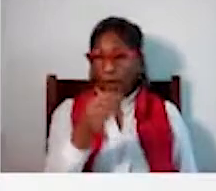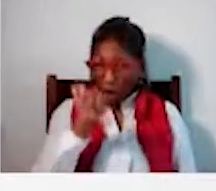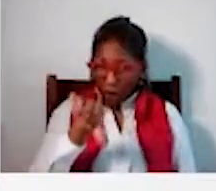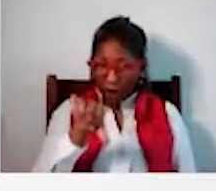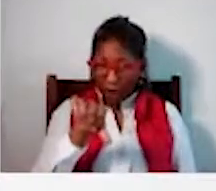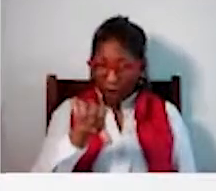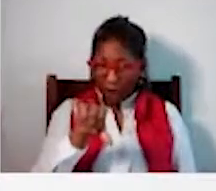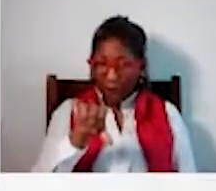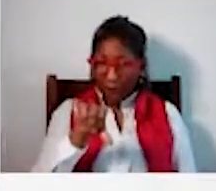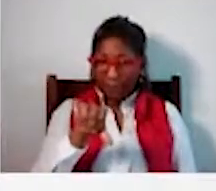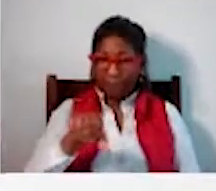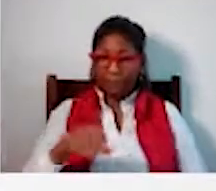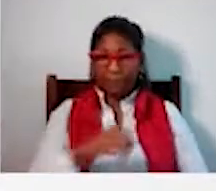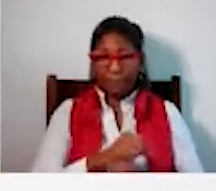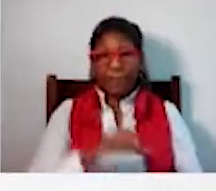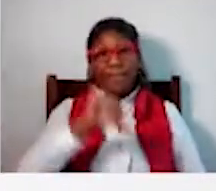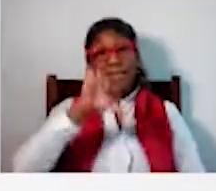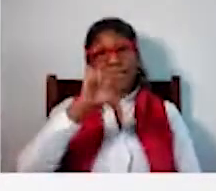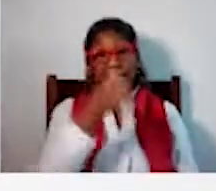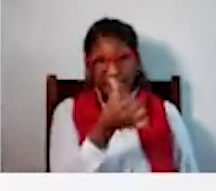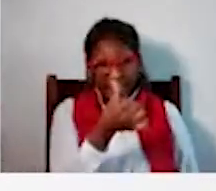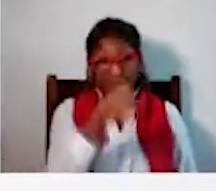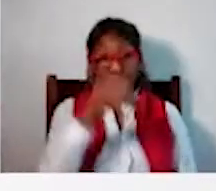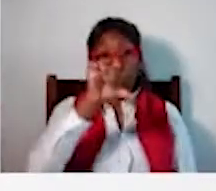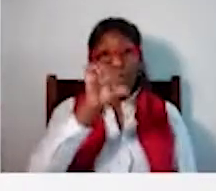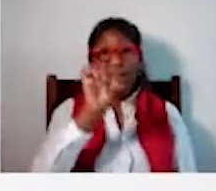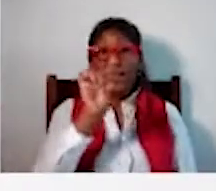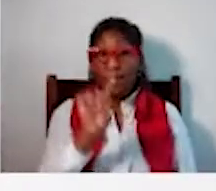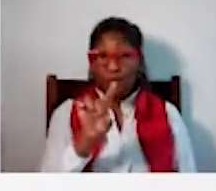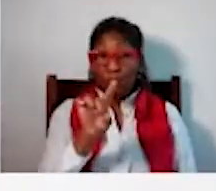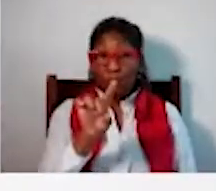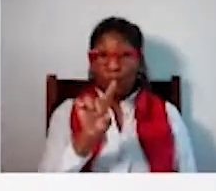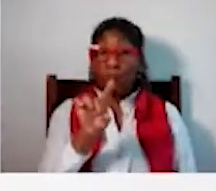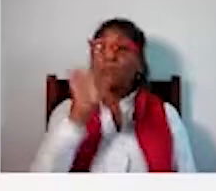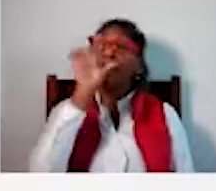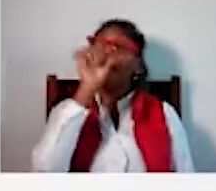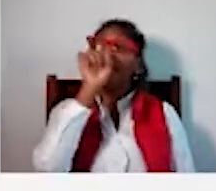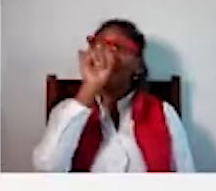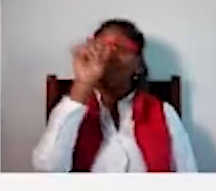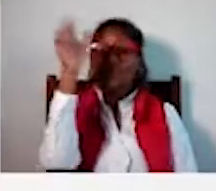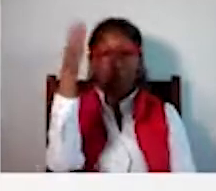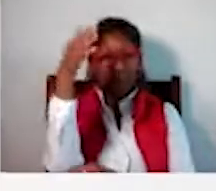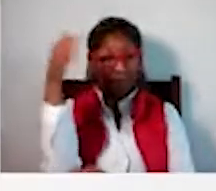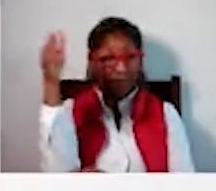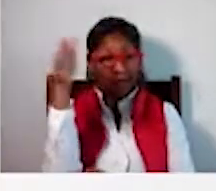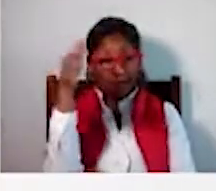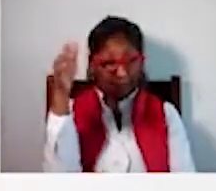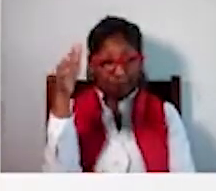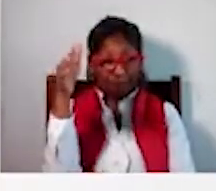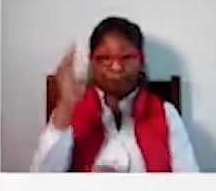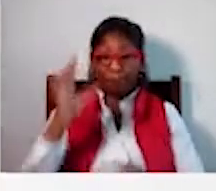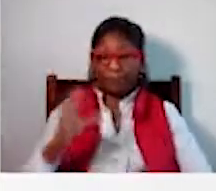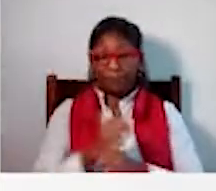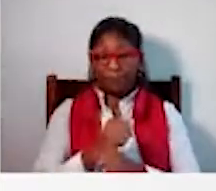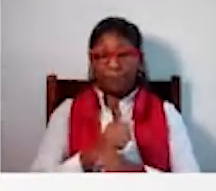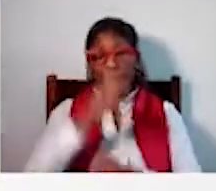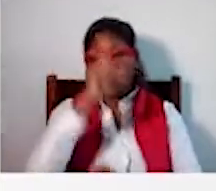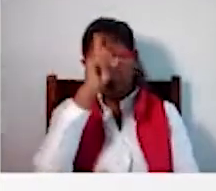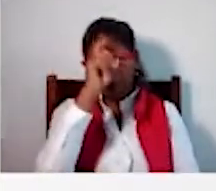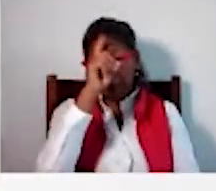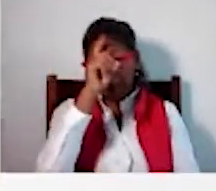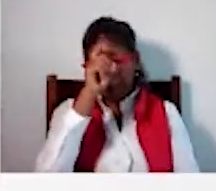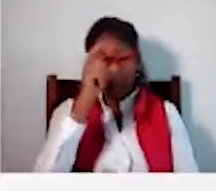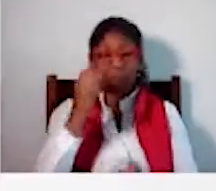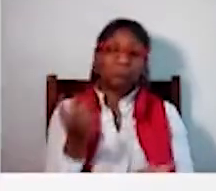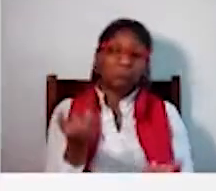recuperados 691, bandeira laranja nesse indicador. O número de hospitalizações, novas hospitalizações COVID